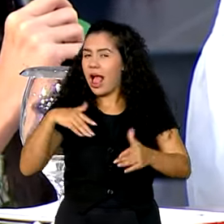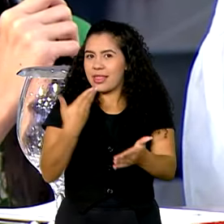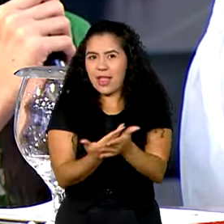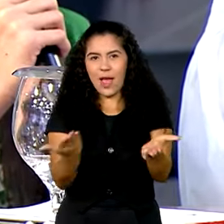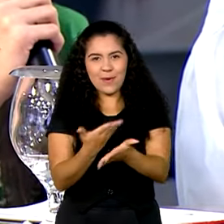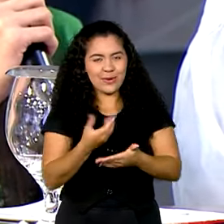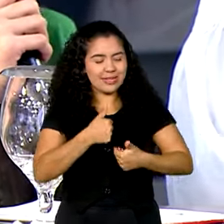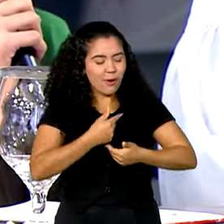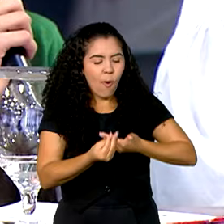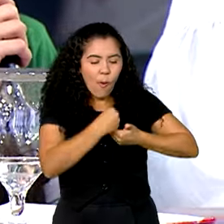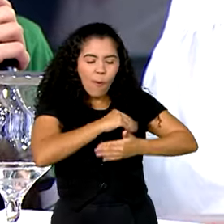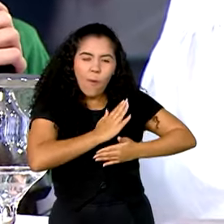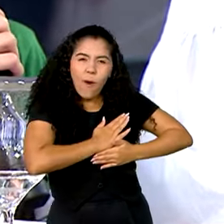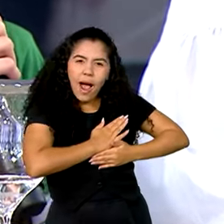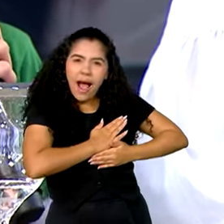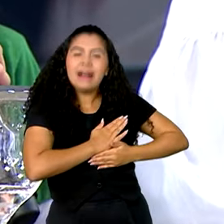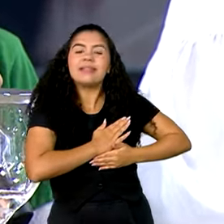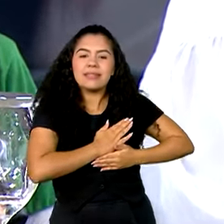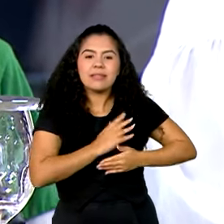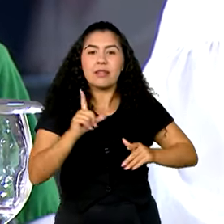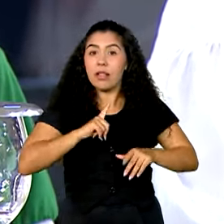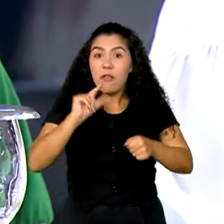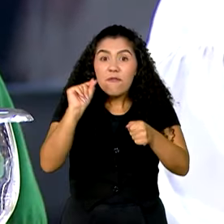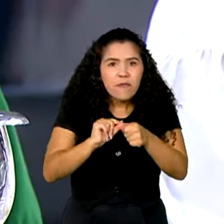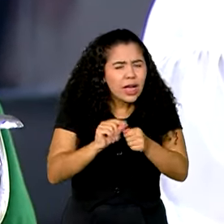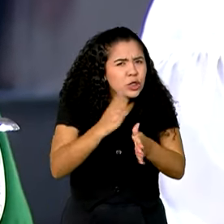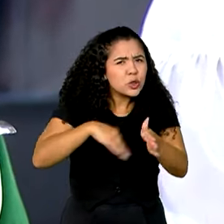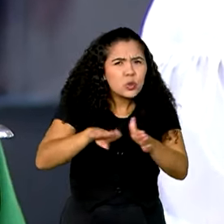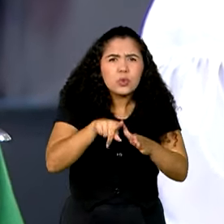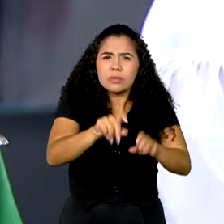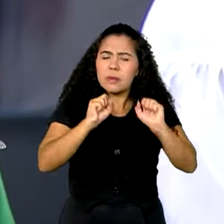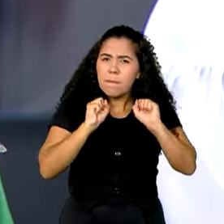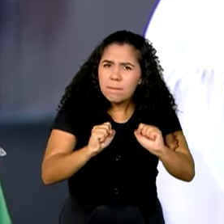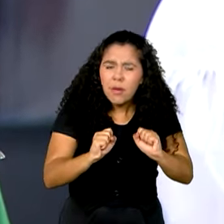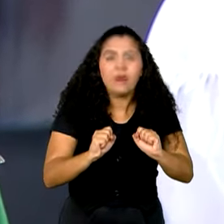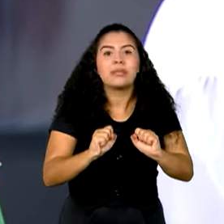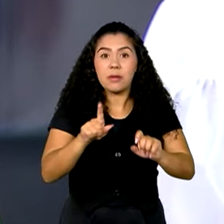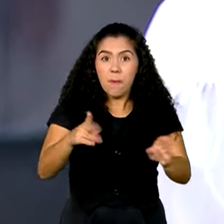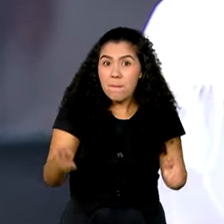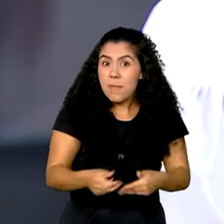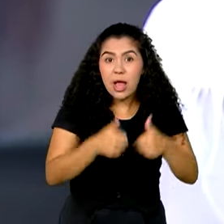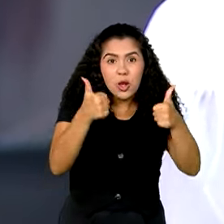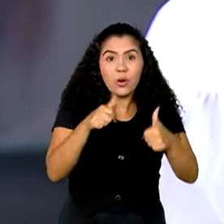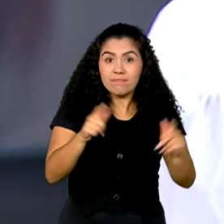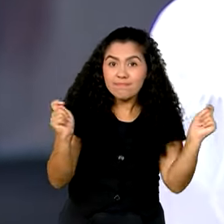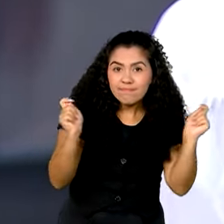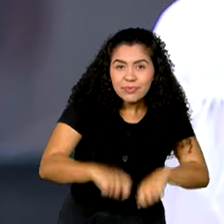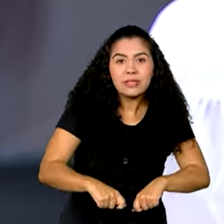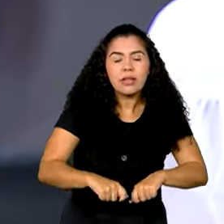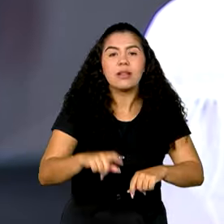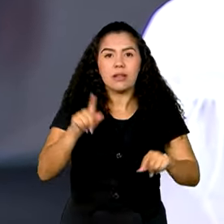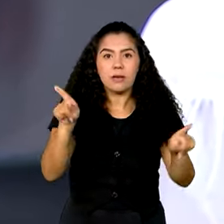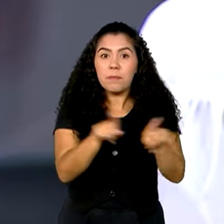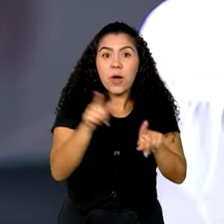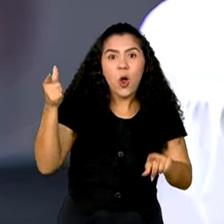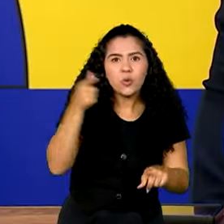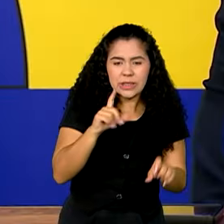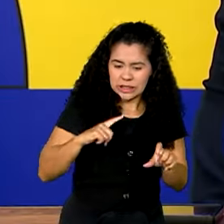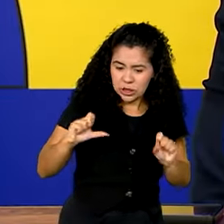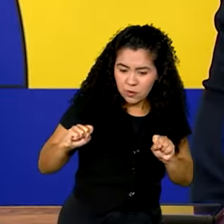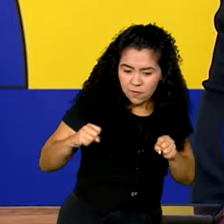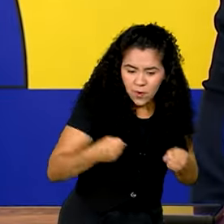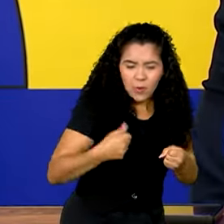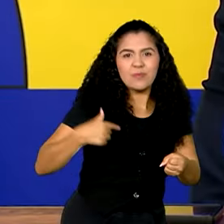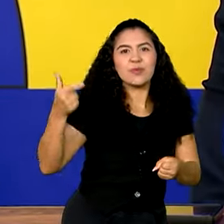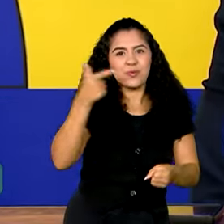coração. Faça o melhor que puder, seja o melhor que puder. O resultado virá na mesma proporção do seu esforço.